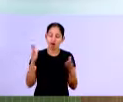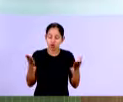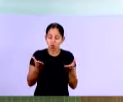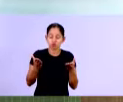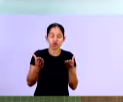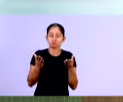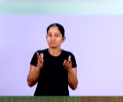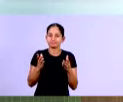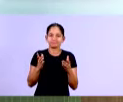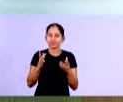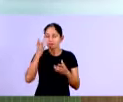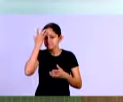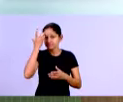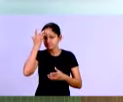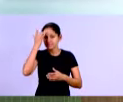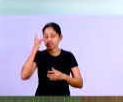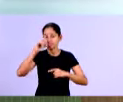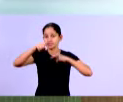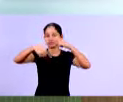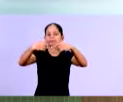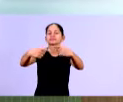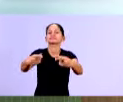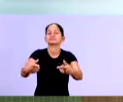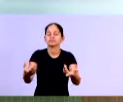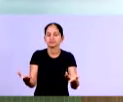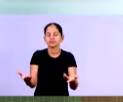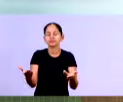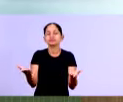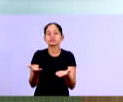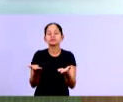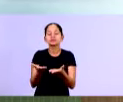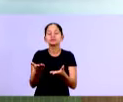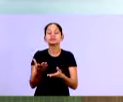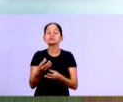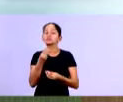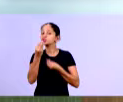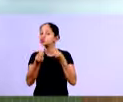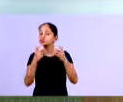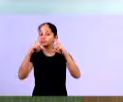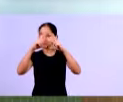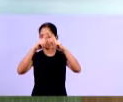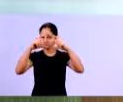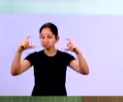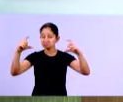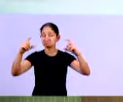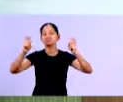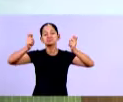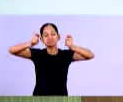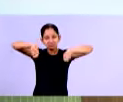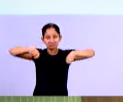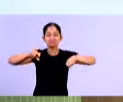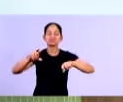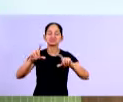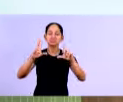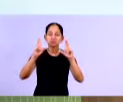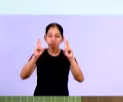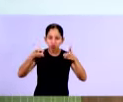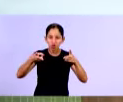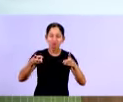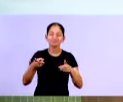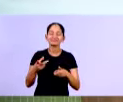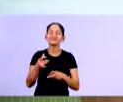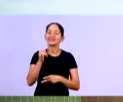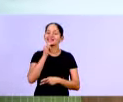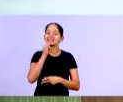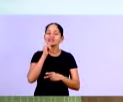na mesma fórmula, eu posso trabalhar valor presente e valor futuro com essa equação com a fórmula do primeiro grau, ó,